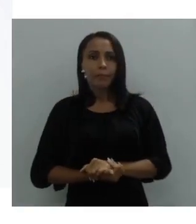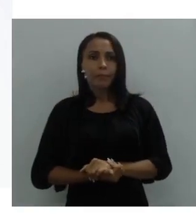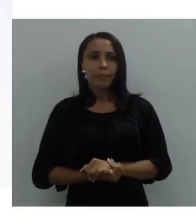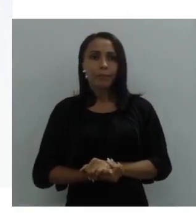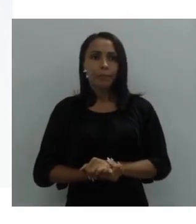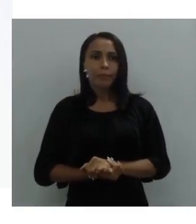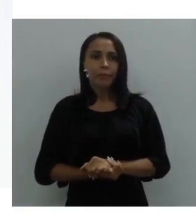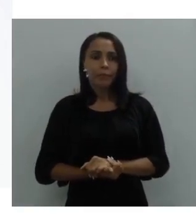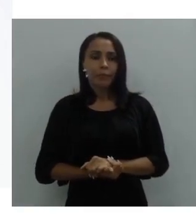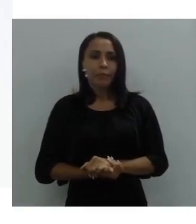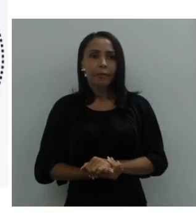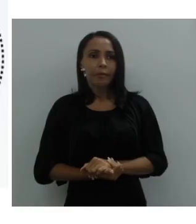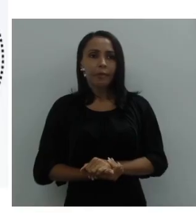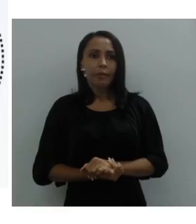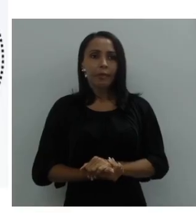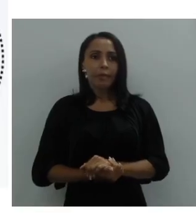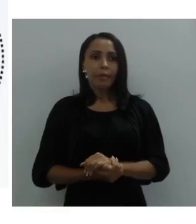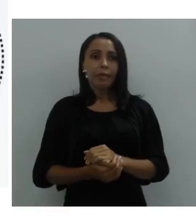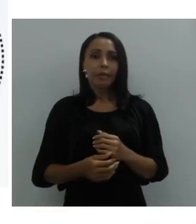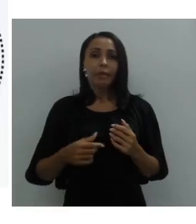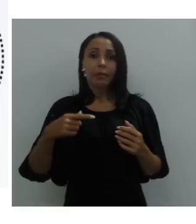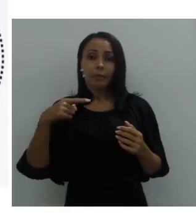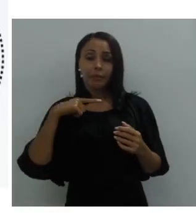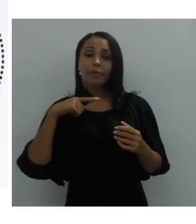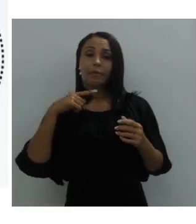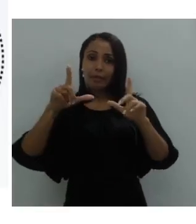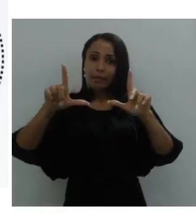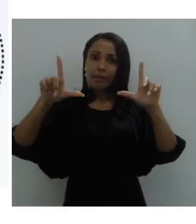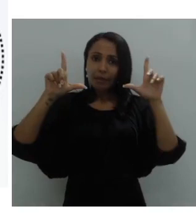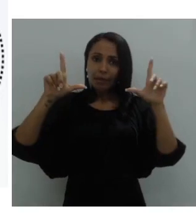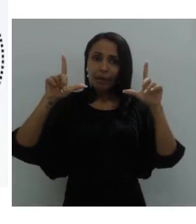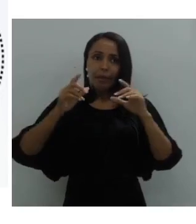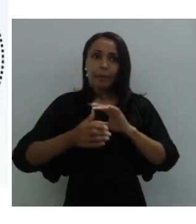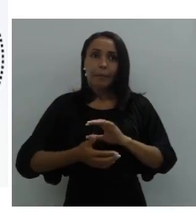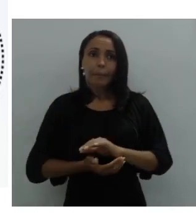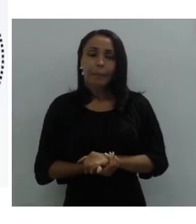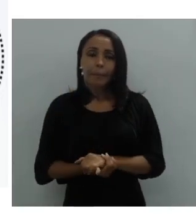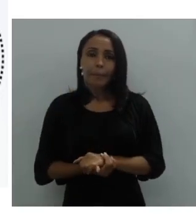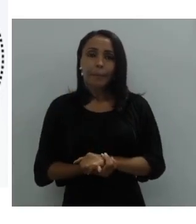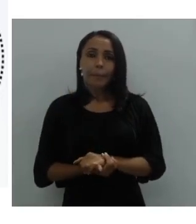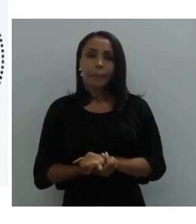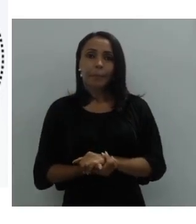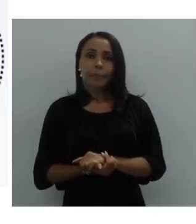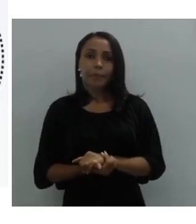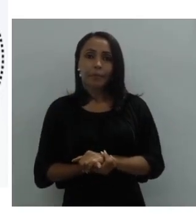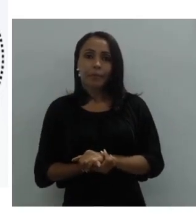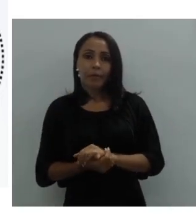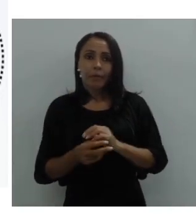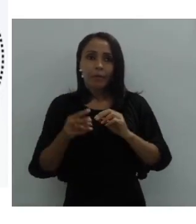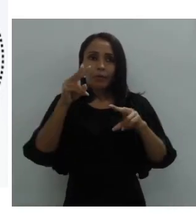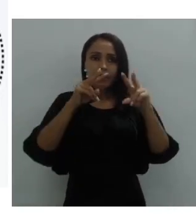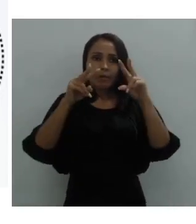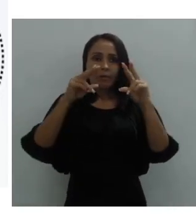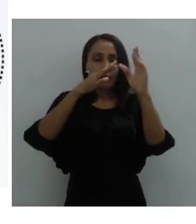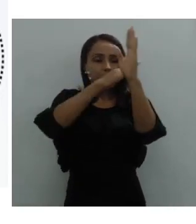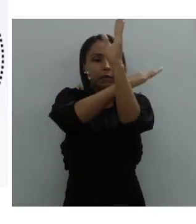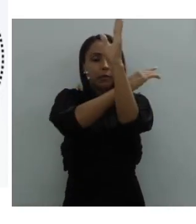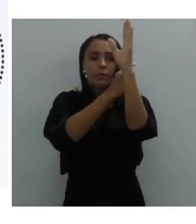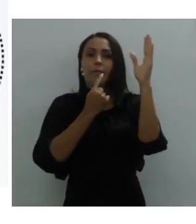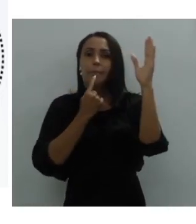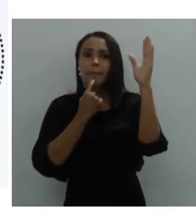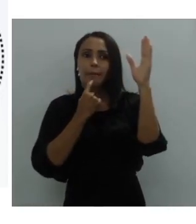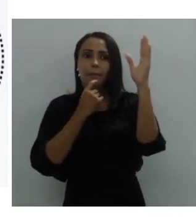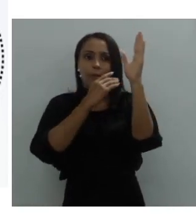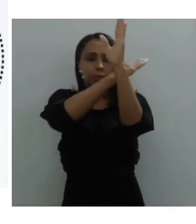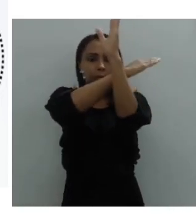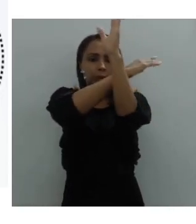Aí aqui eu tenho na tela, né? Na tela você vê aí o eixo vermelho, que tem o 0, tem